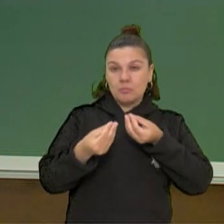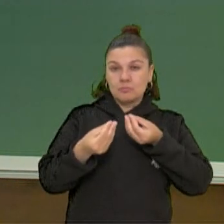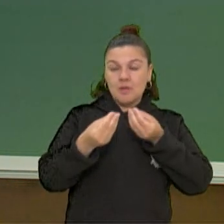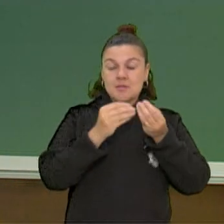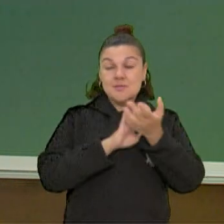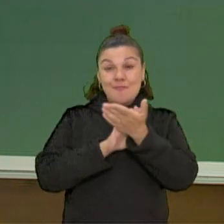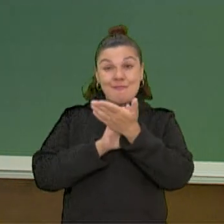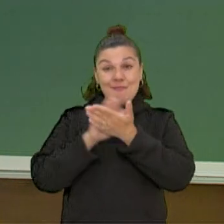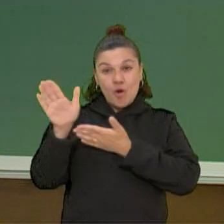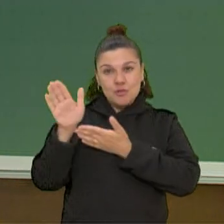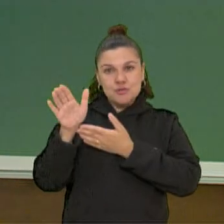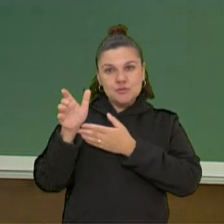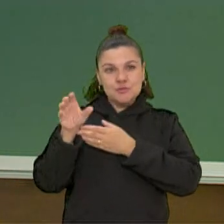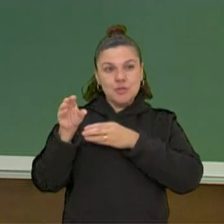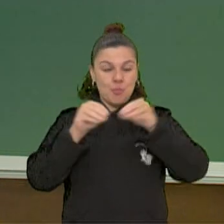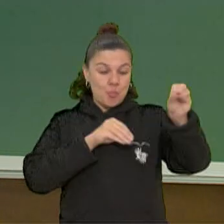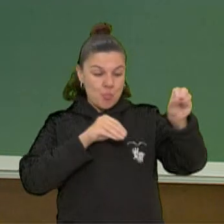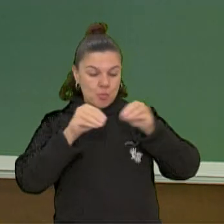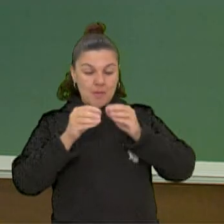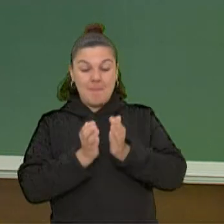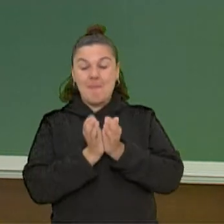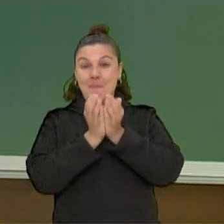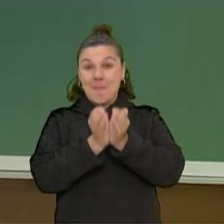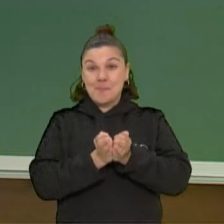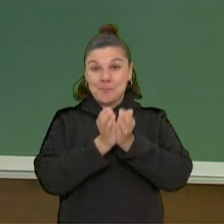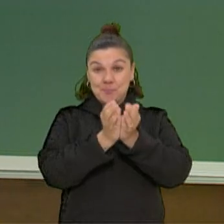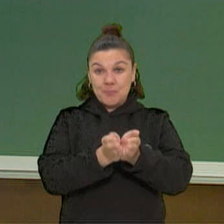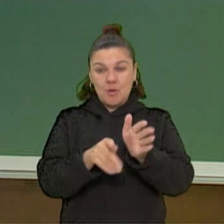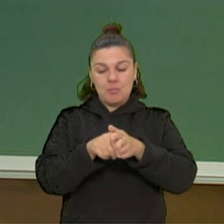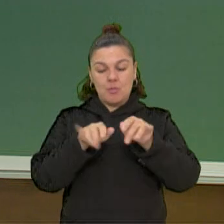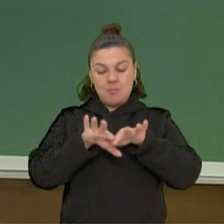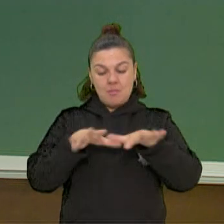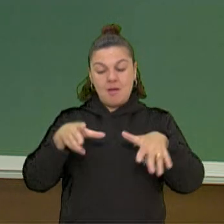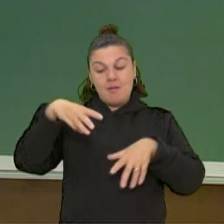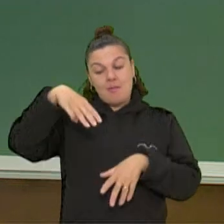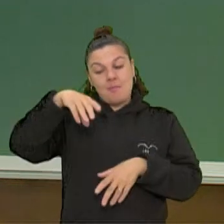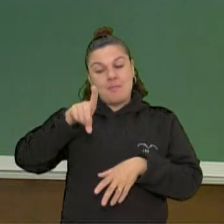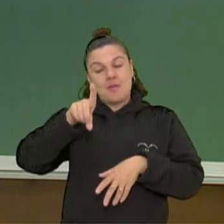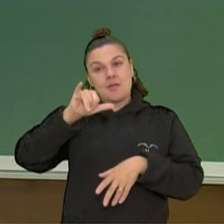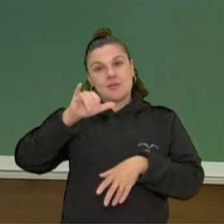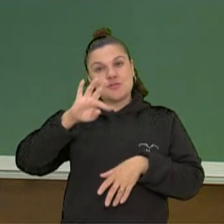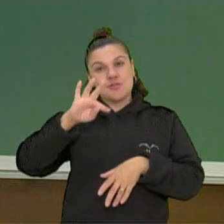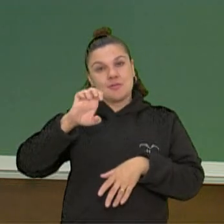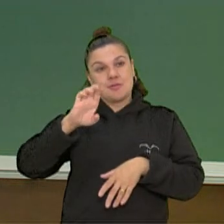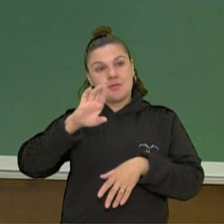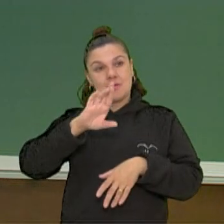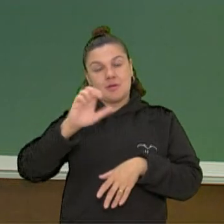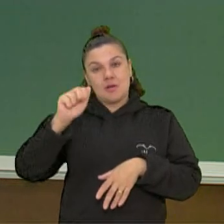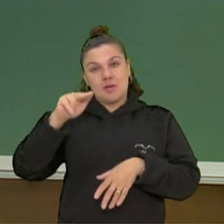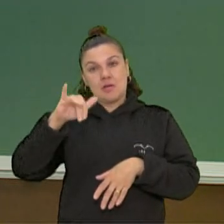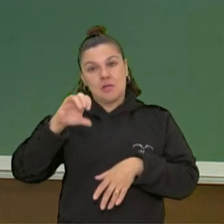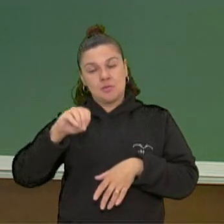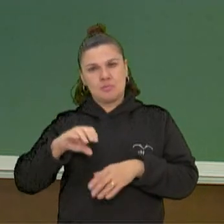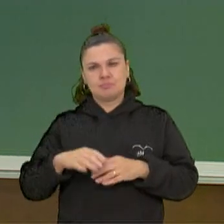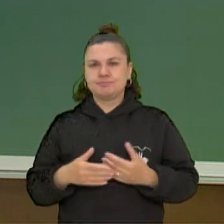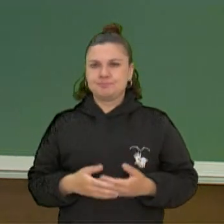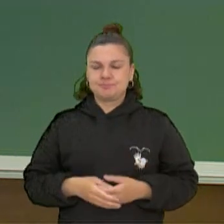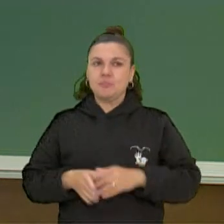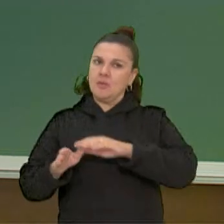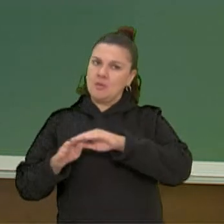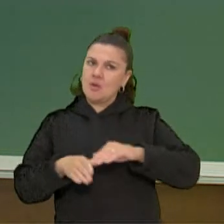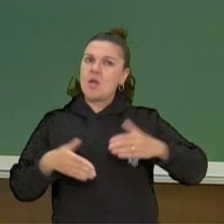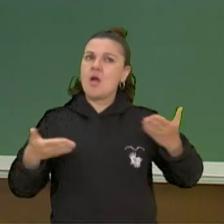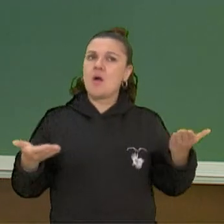deslocam, né? Principalmente em travessias pelo mar Mediterrâneo, que a gente vai ver mais à frente. Hein? Para onde vão